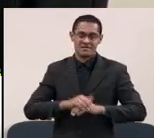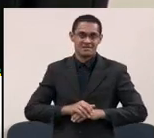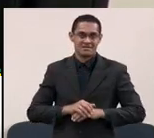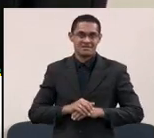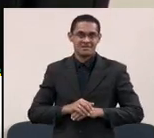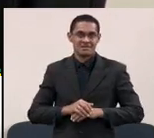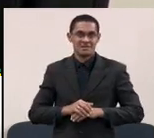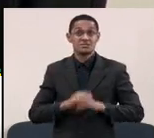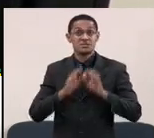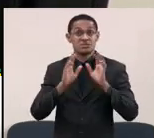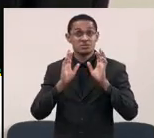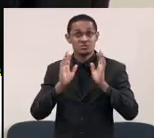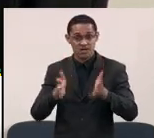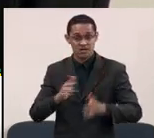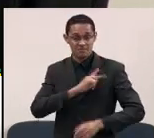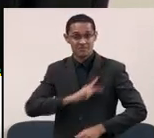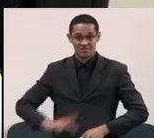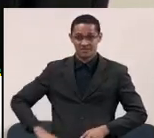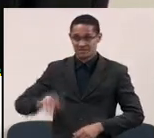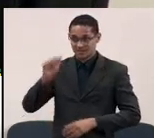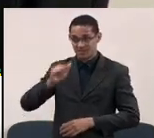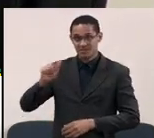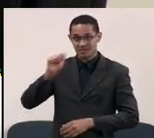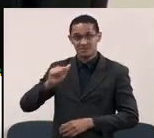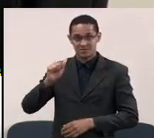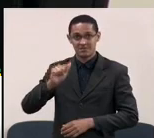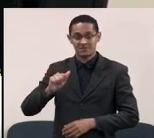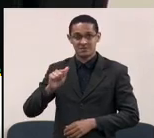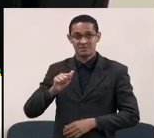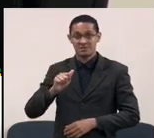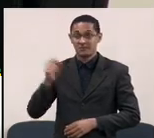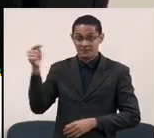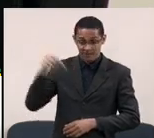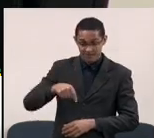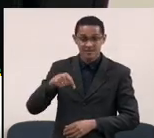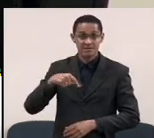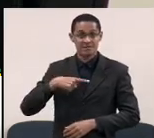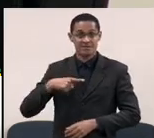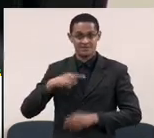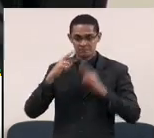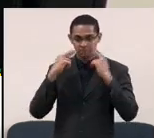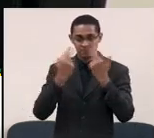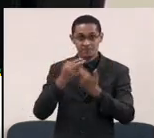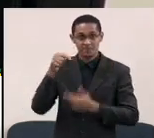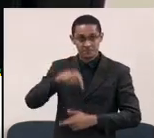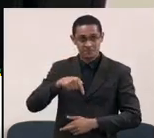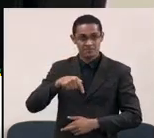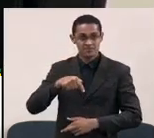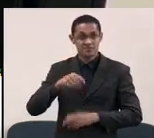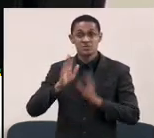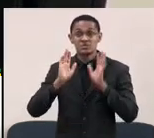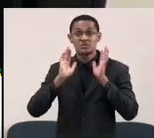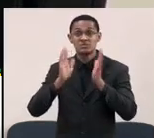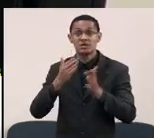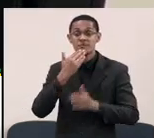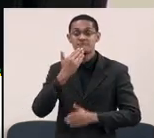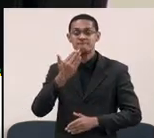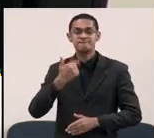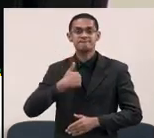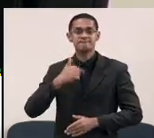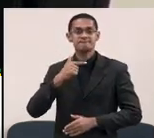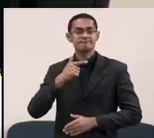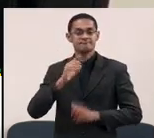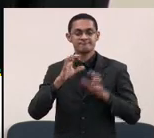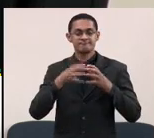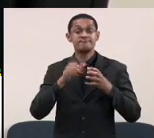já presidente da associação, já estava aqui conosco, já pedindo orçamento para